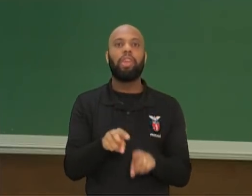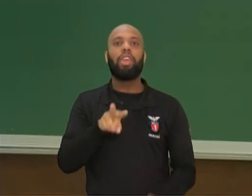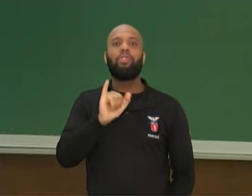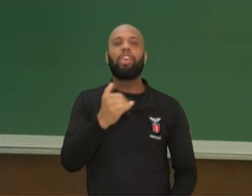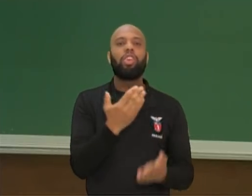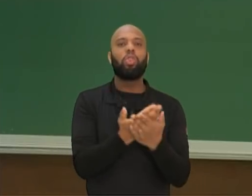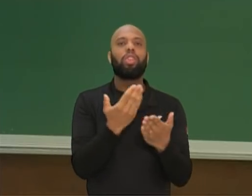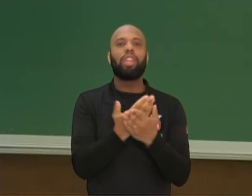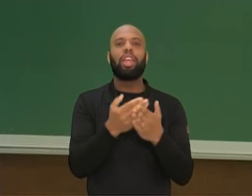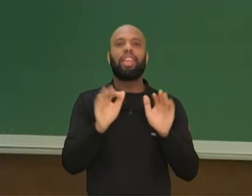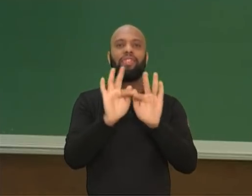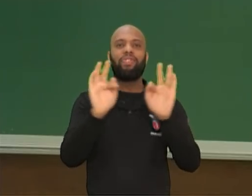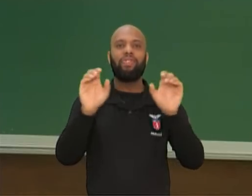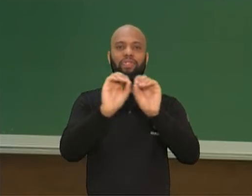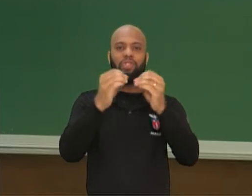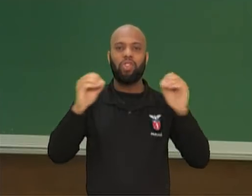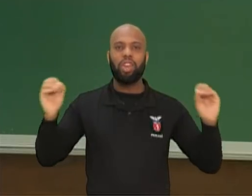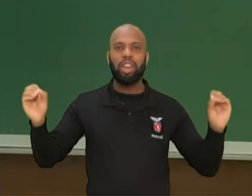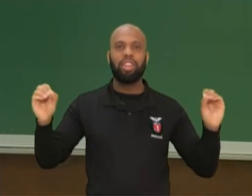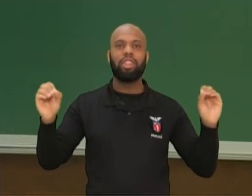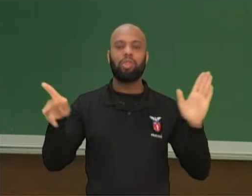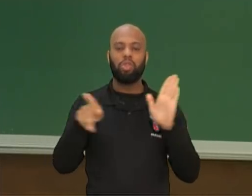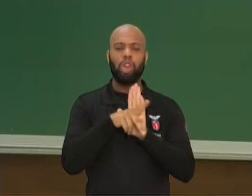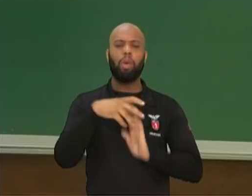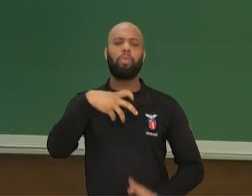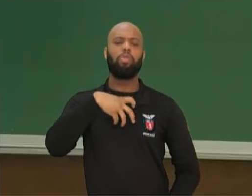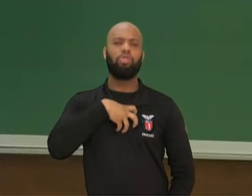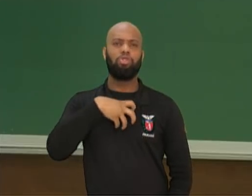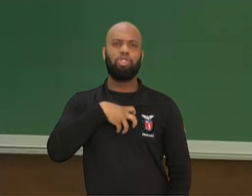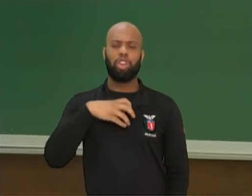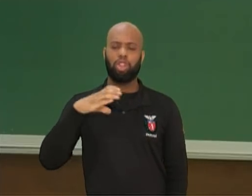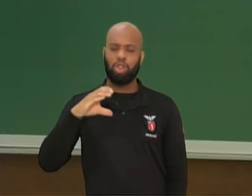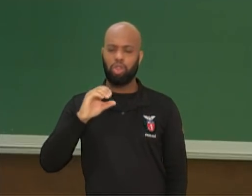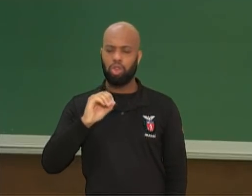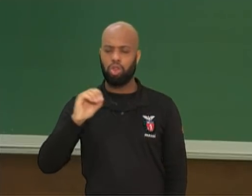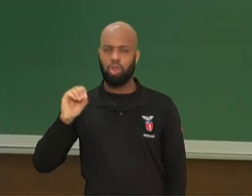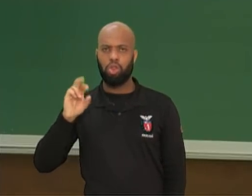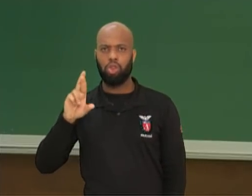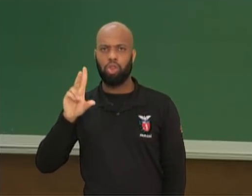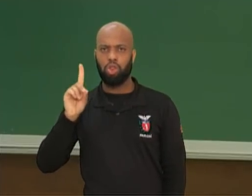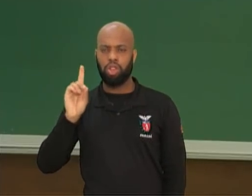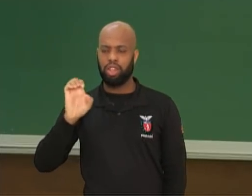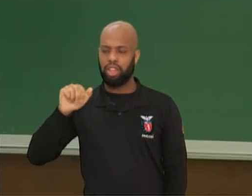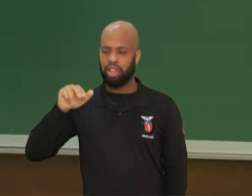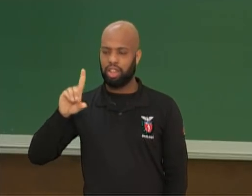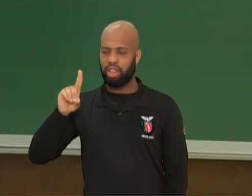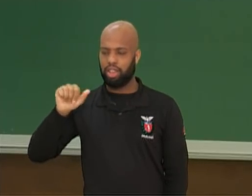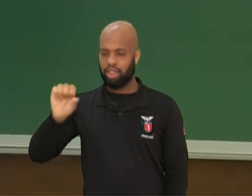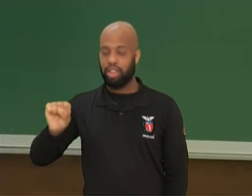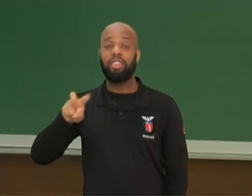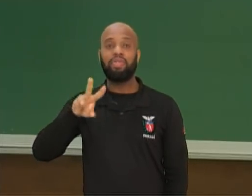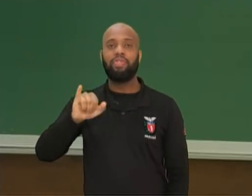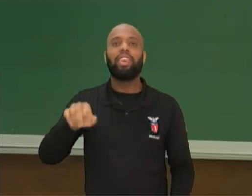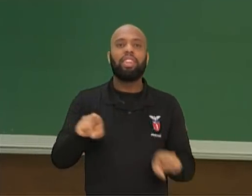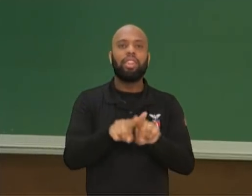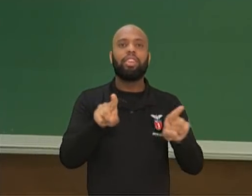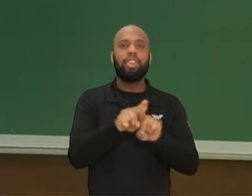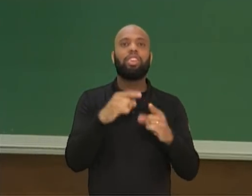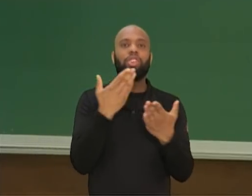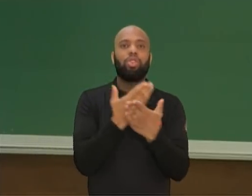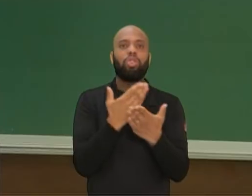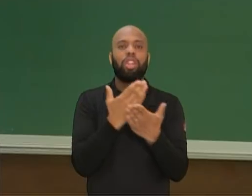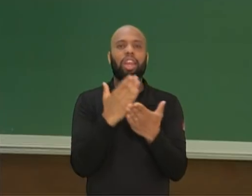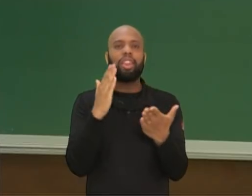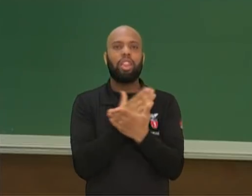orações coordenadas. Nós vamos trabalhar mais alguns conectivos que nós vimos na aula passada